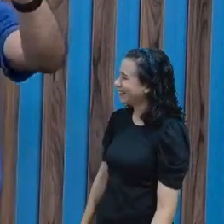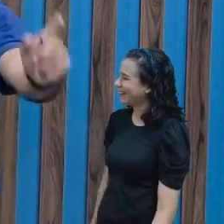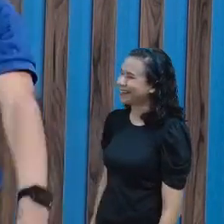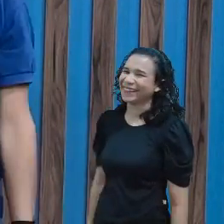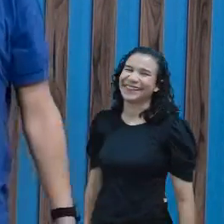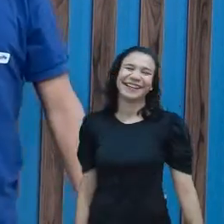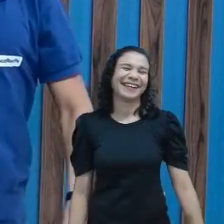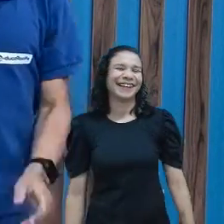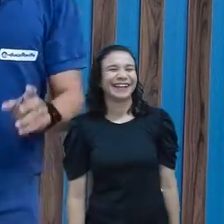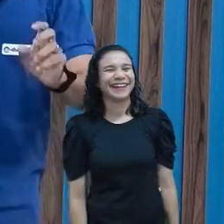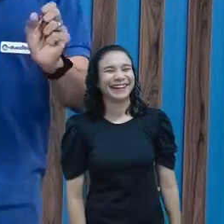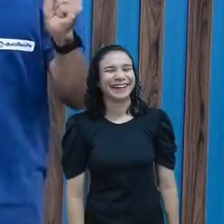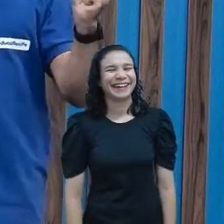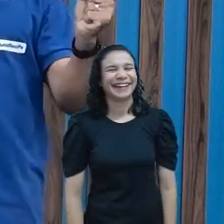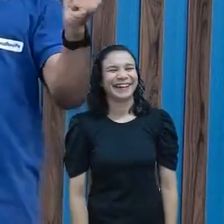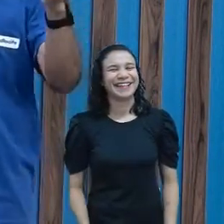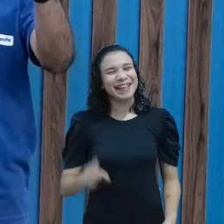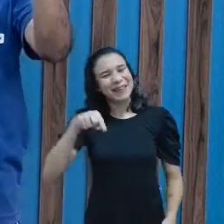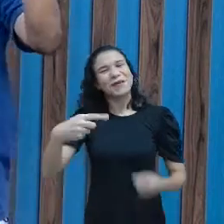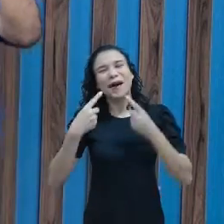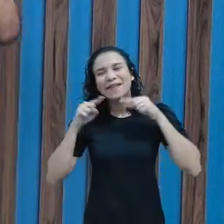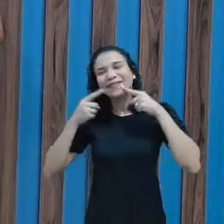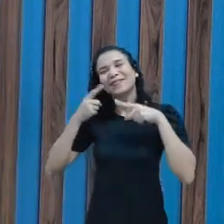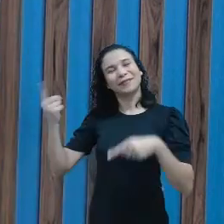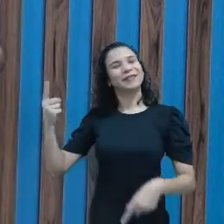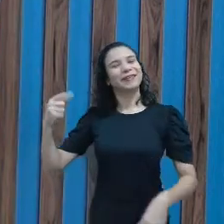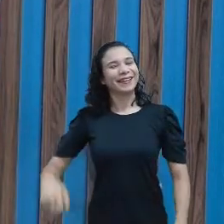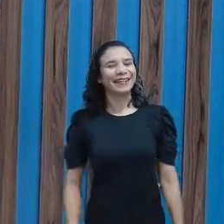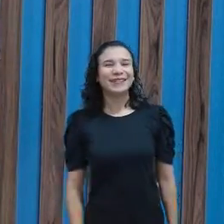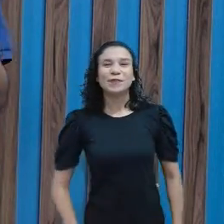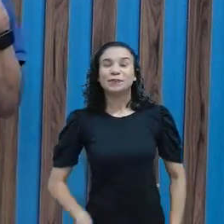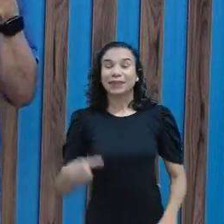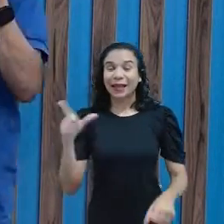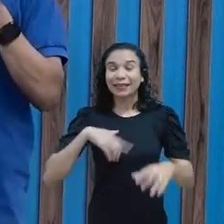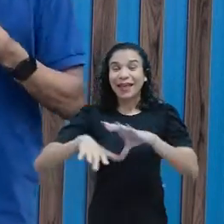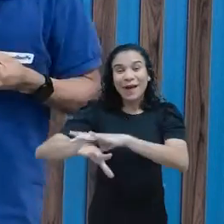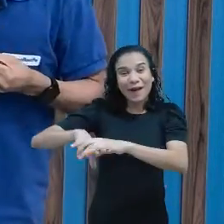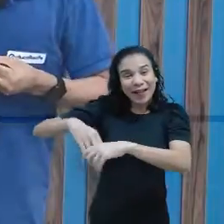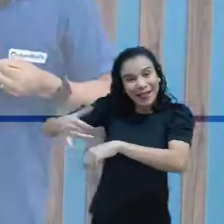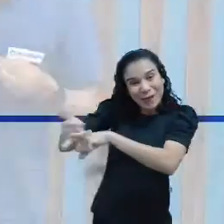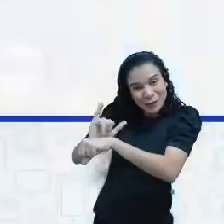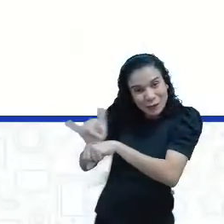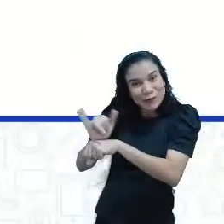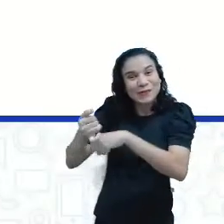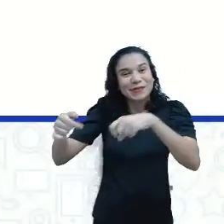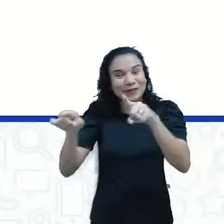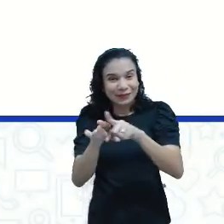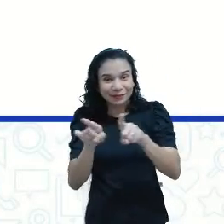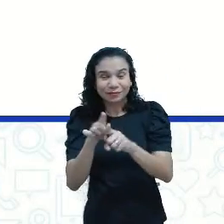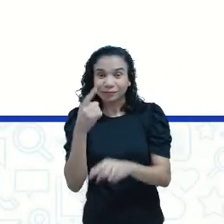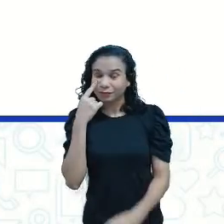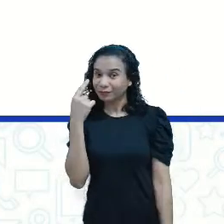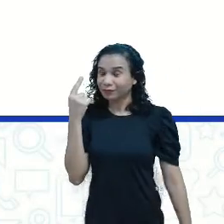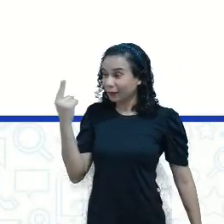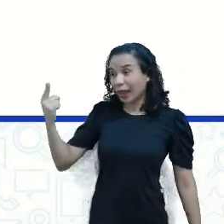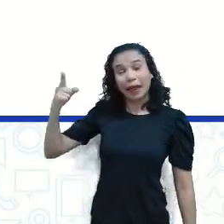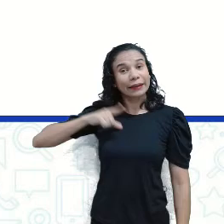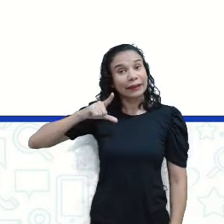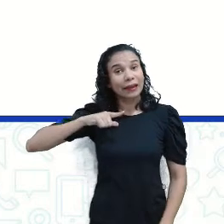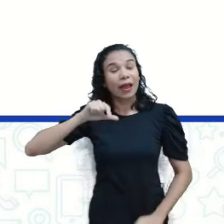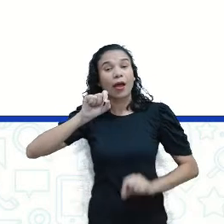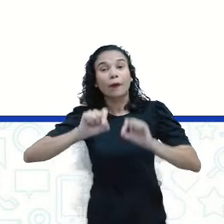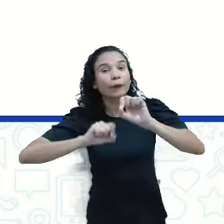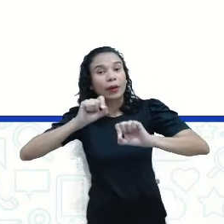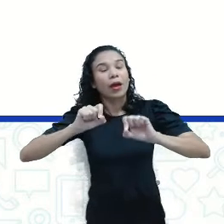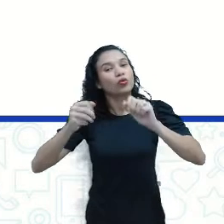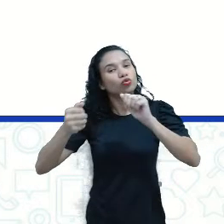Vamos embora, ó. Depois ela me pega lá. Ricardinho, meu Deus! Tem o canal do YouTube, gente, que esse canal do YouTube também tem acesso